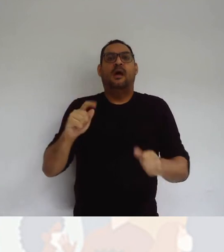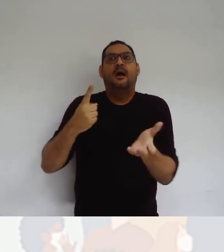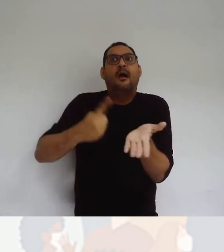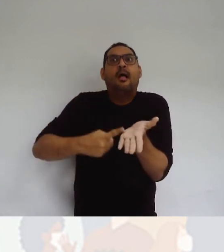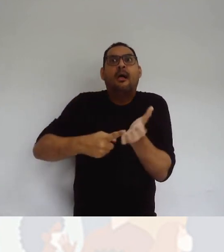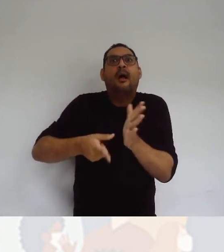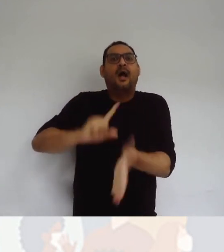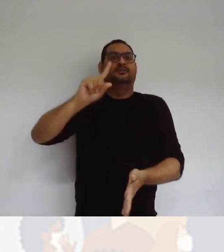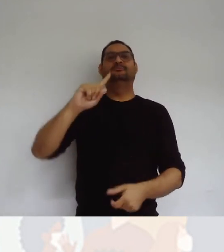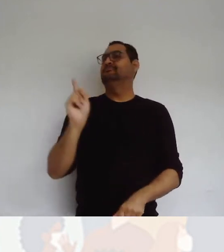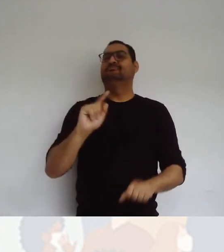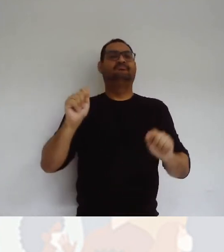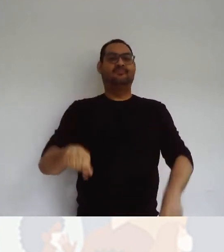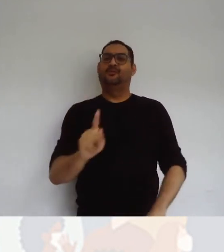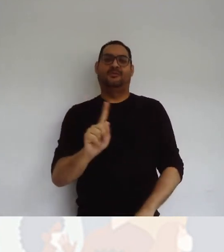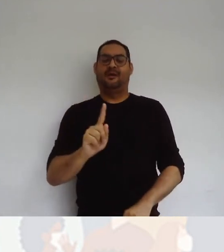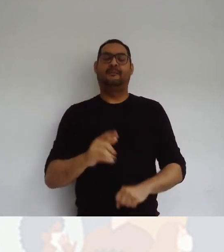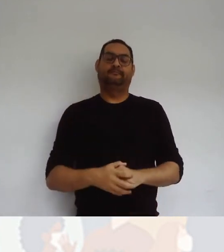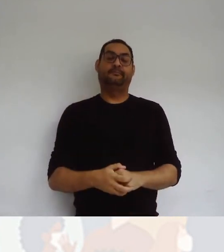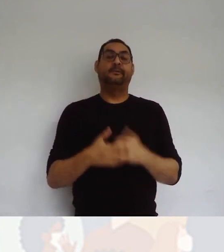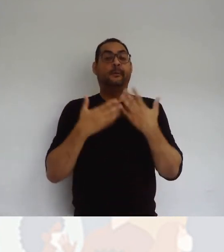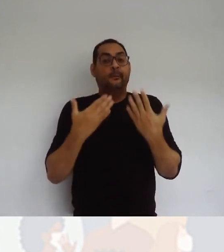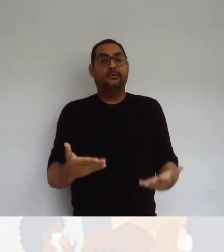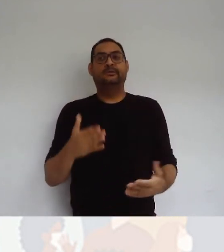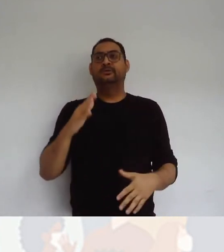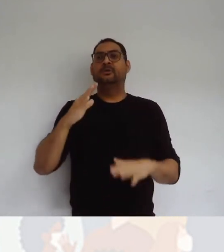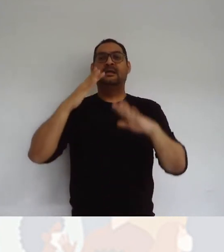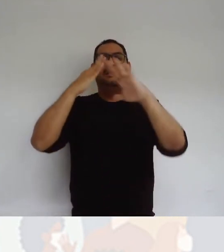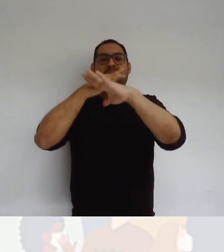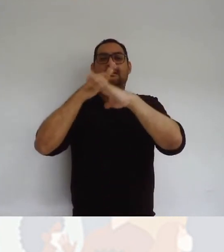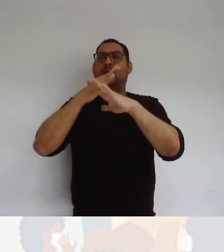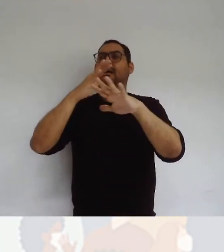é tão curiosa e tão interessante, né?